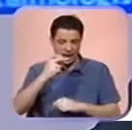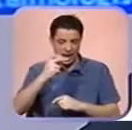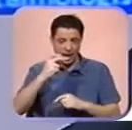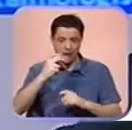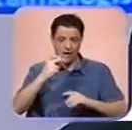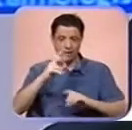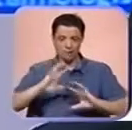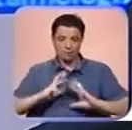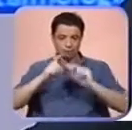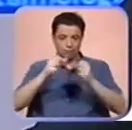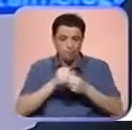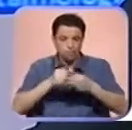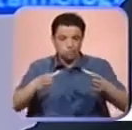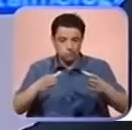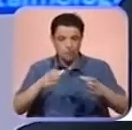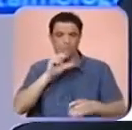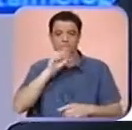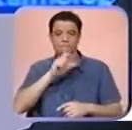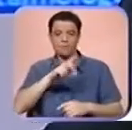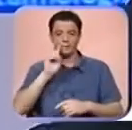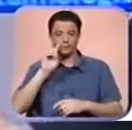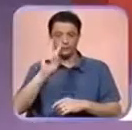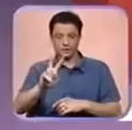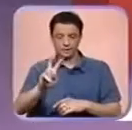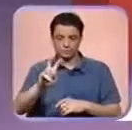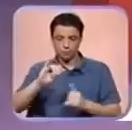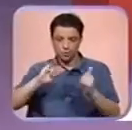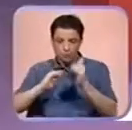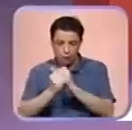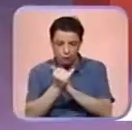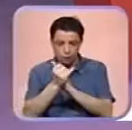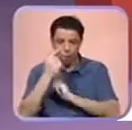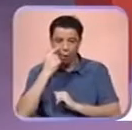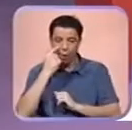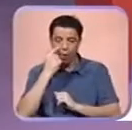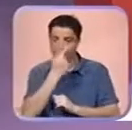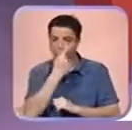progredirem para as maiores. Nós podemos ver o fundo do olho espreitando